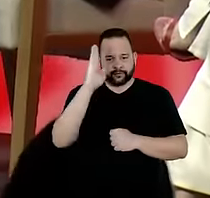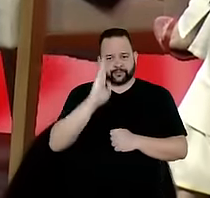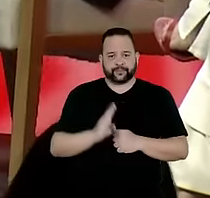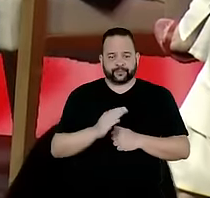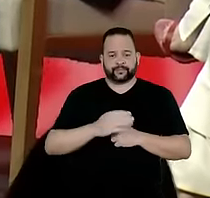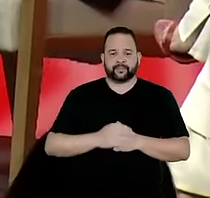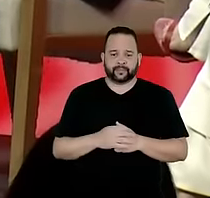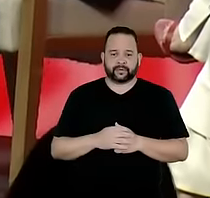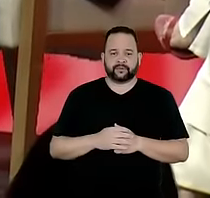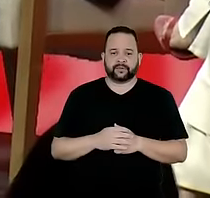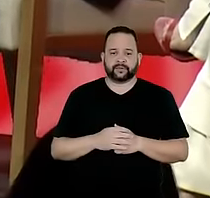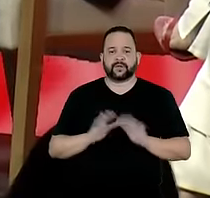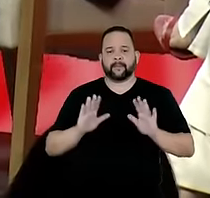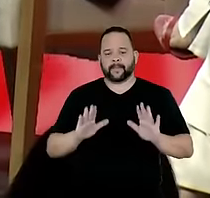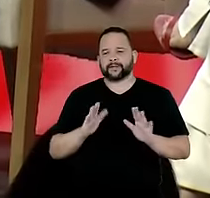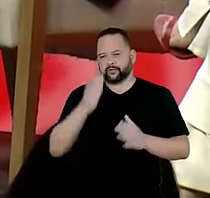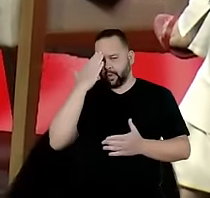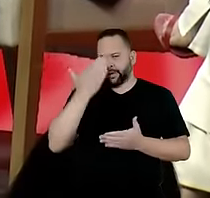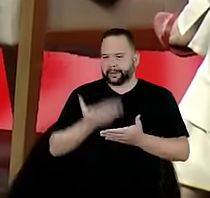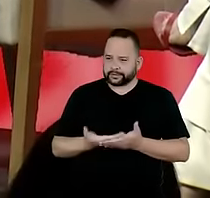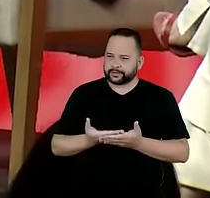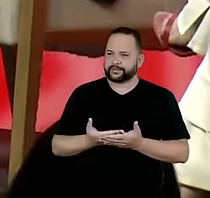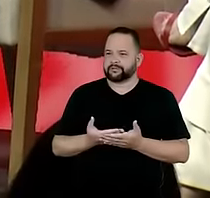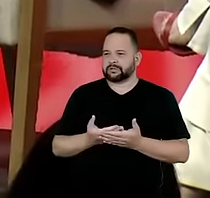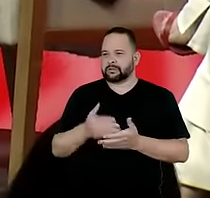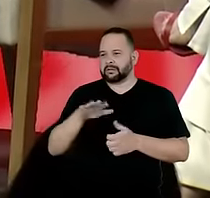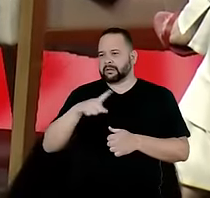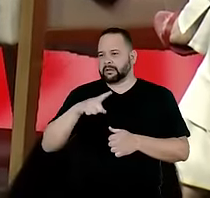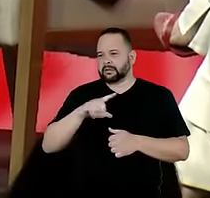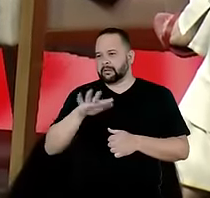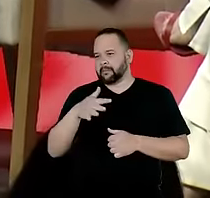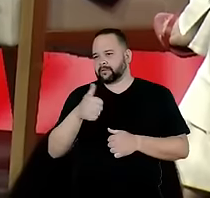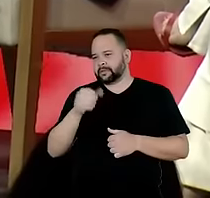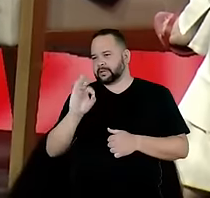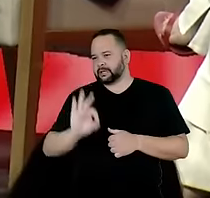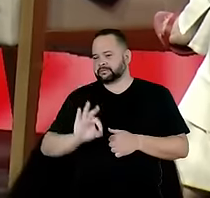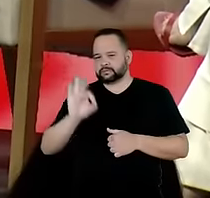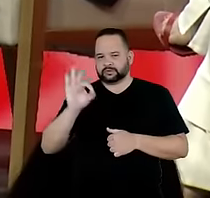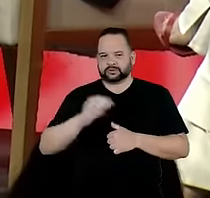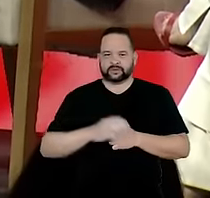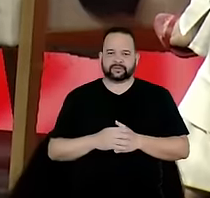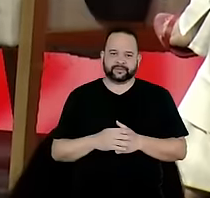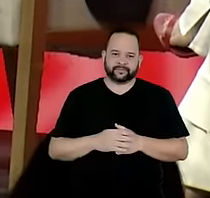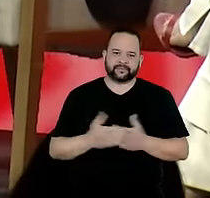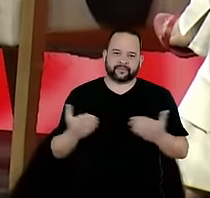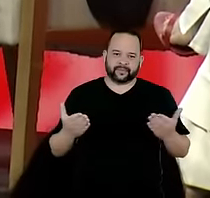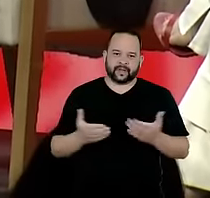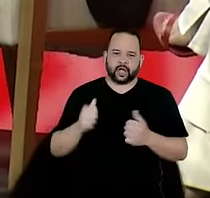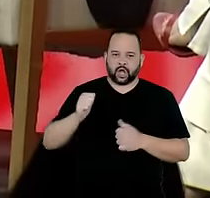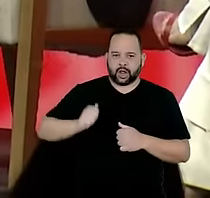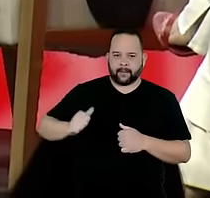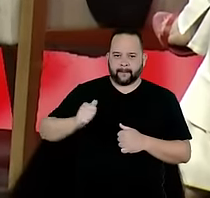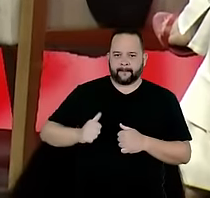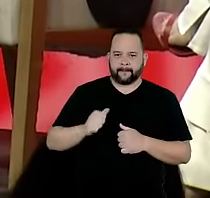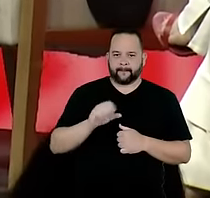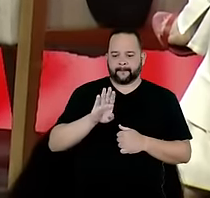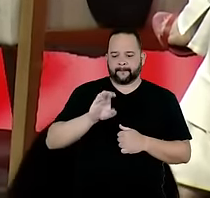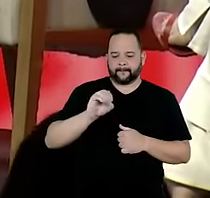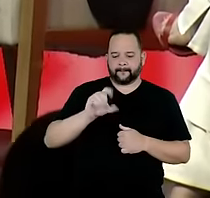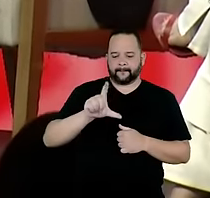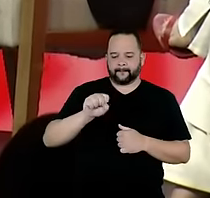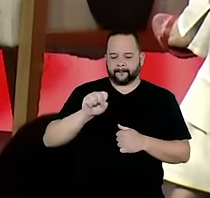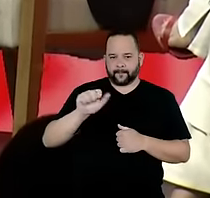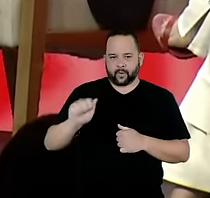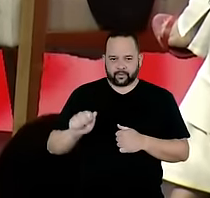alta e aí bolsa a gente é otimista também mas aí eu deixei o Salomão continuando aqui do Ruan Então a gente tem uma